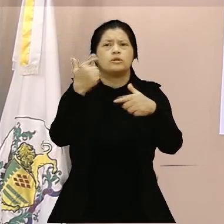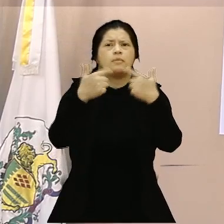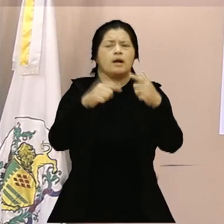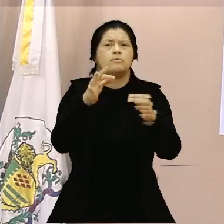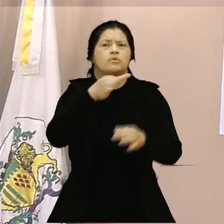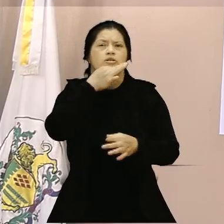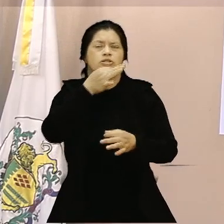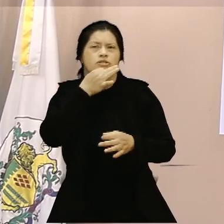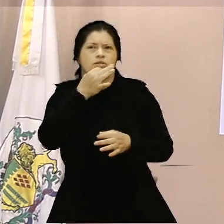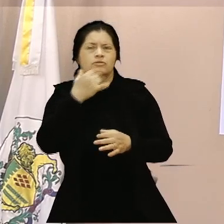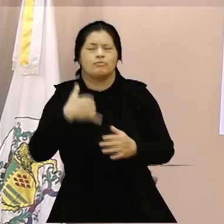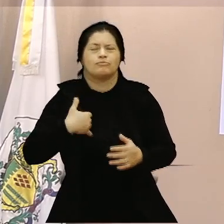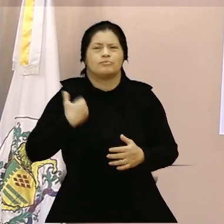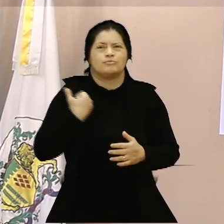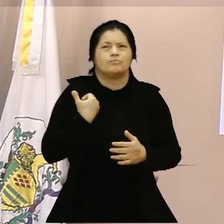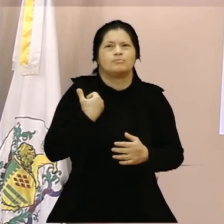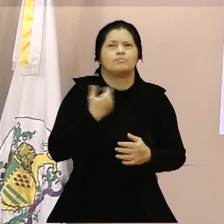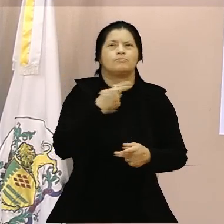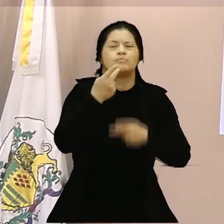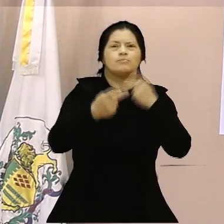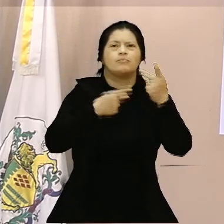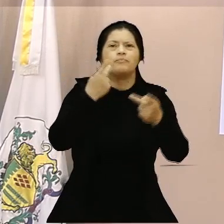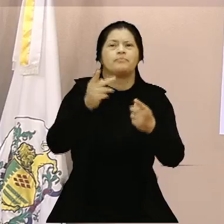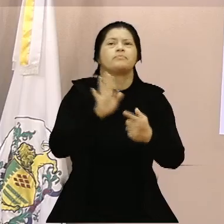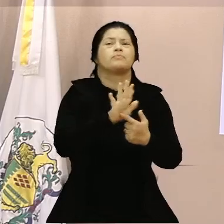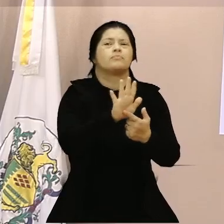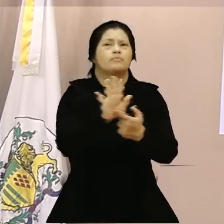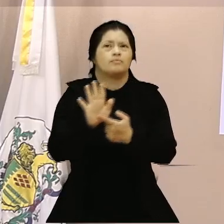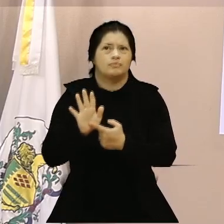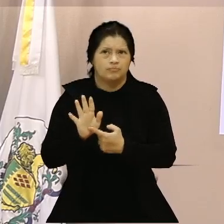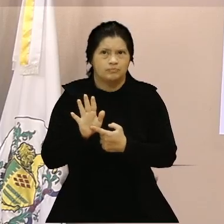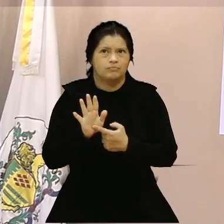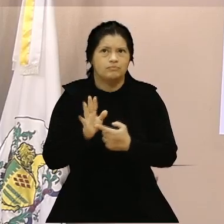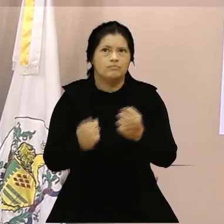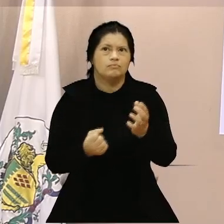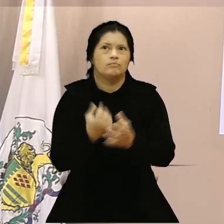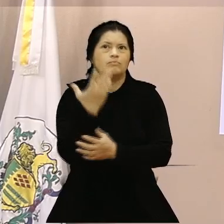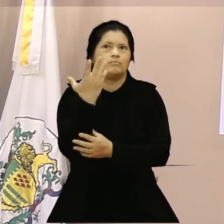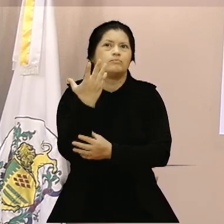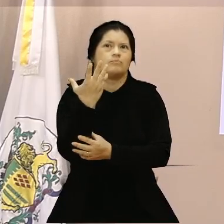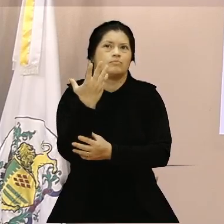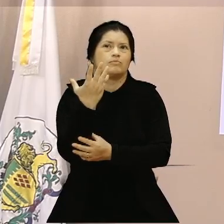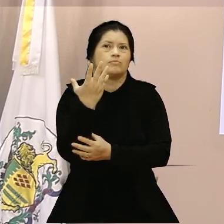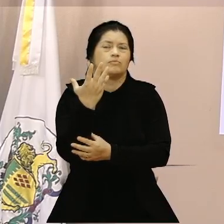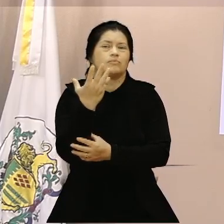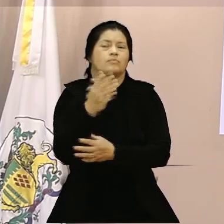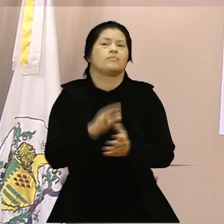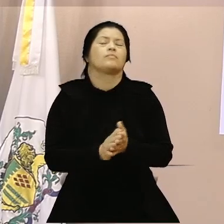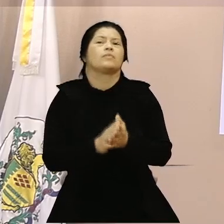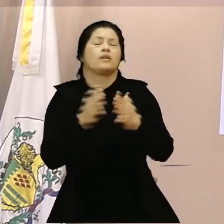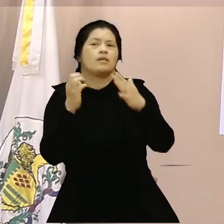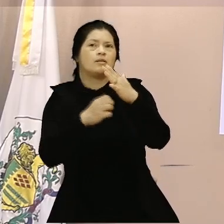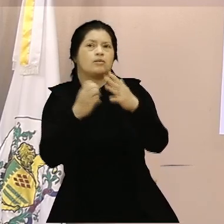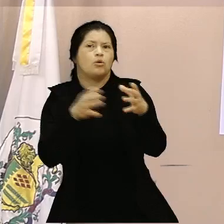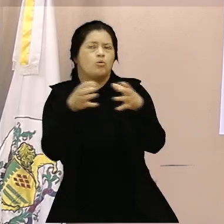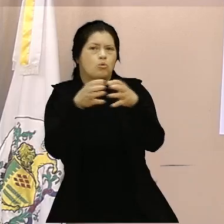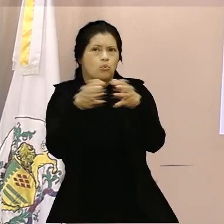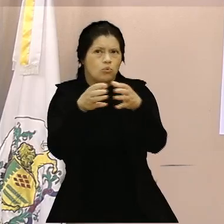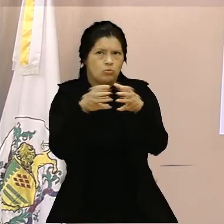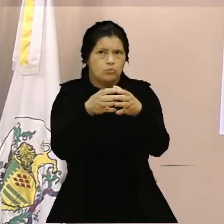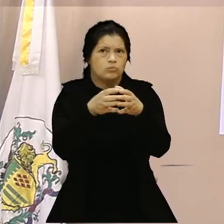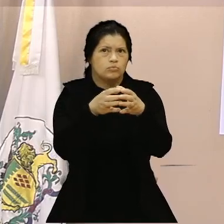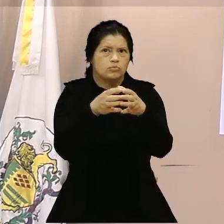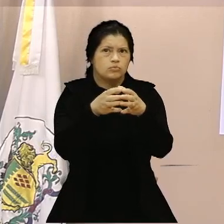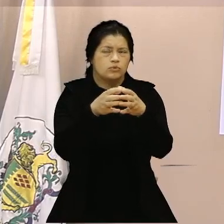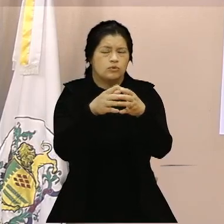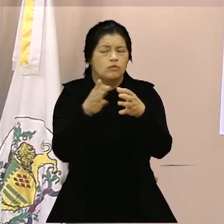E eu tenho orgulho de dizer que surgiu da ADCE, Associação dos Dirigentes Cristãos de Empresas, né, da qual eu